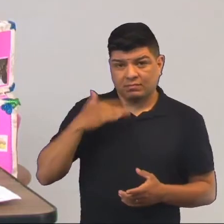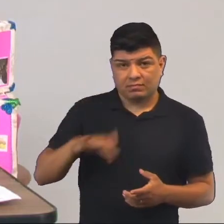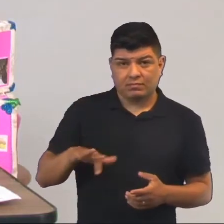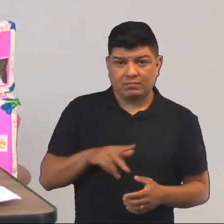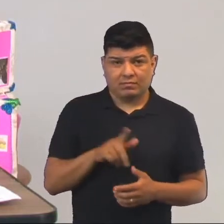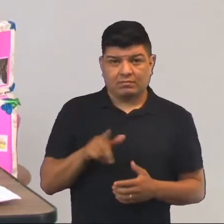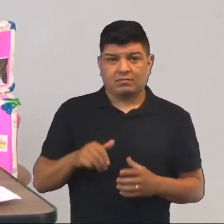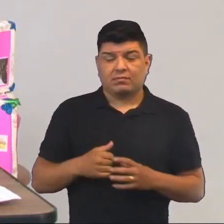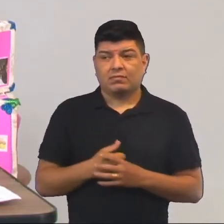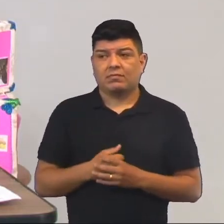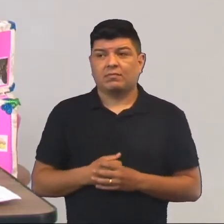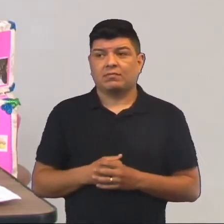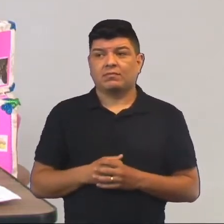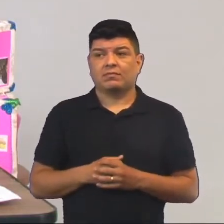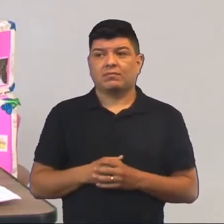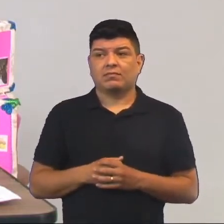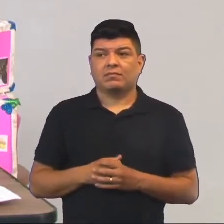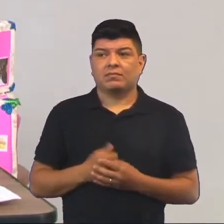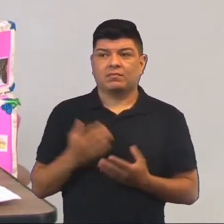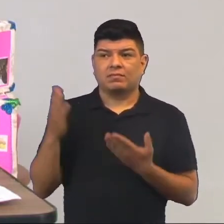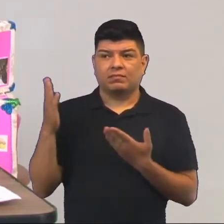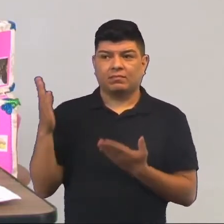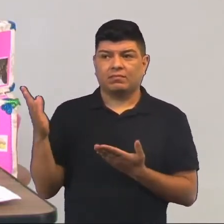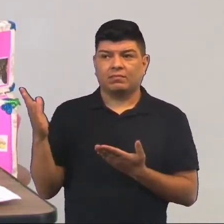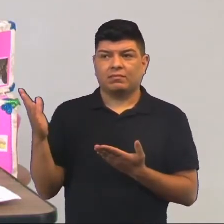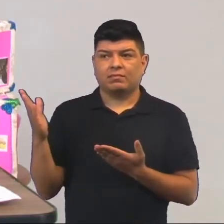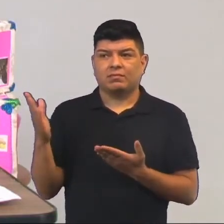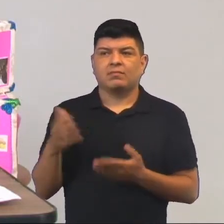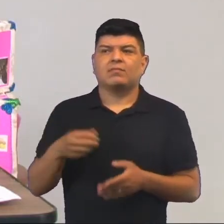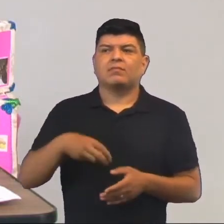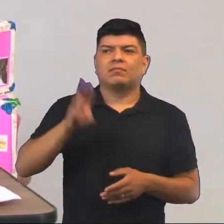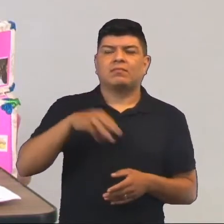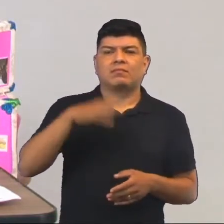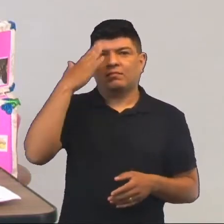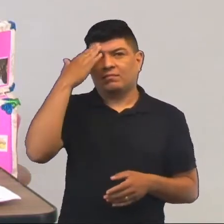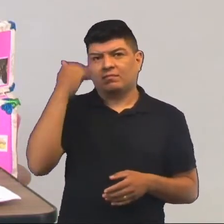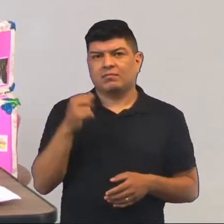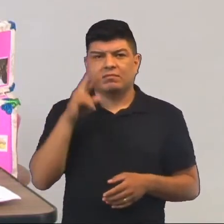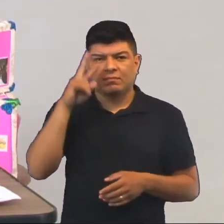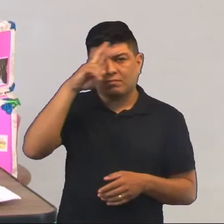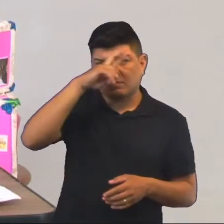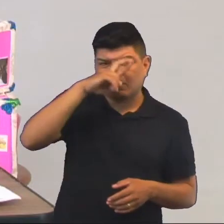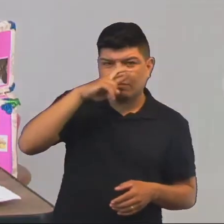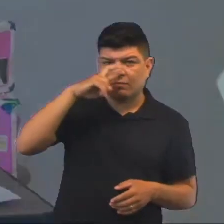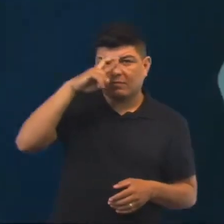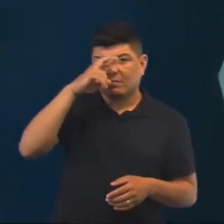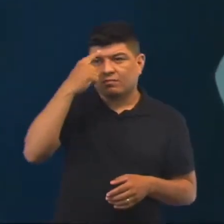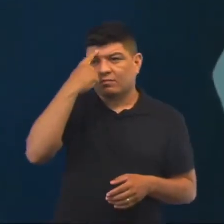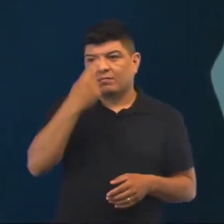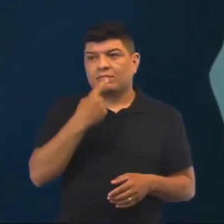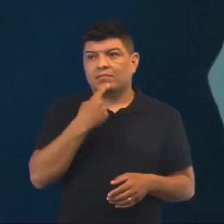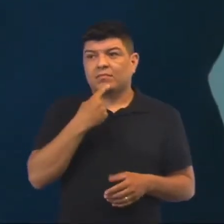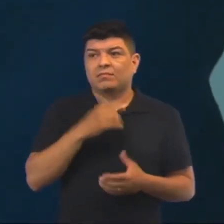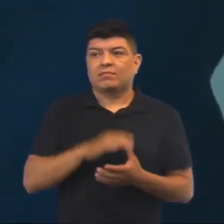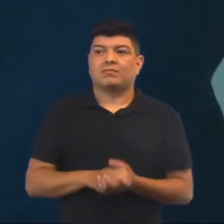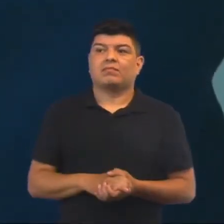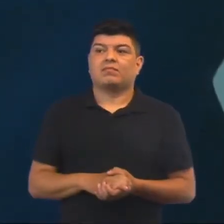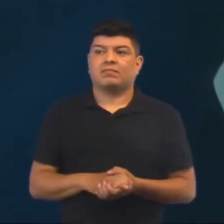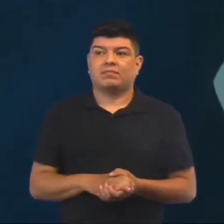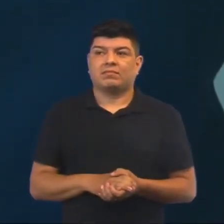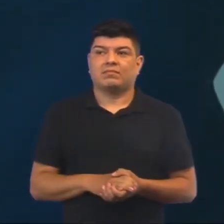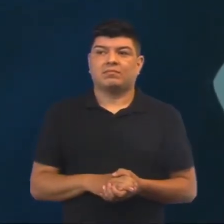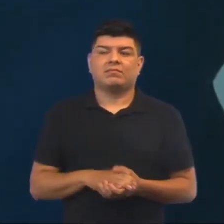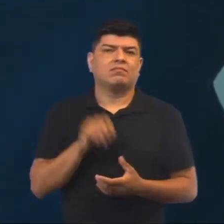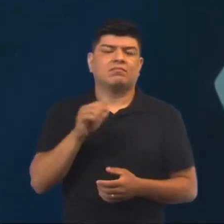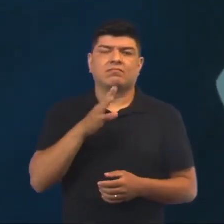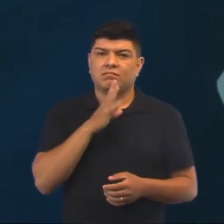Crianças, e esse aqui, quem é que sabe? Vamos observar essa imagem. Esta imagem é a imagem de